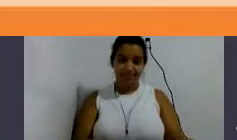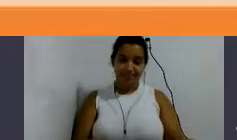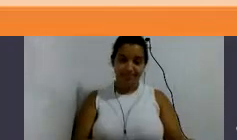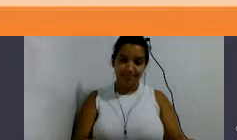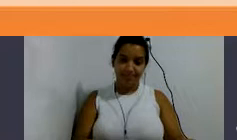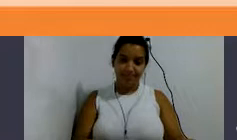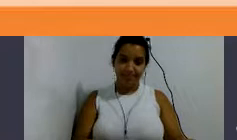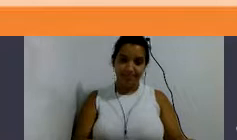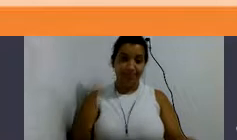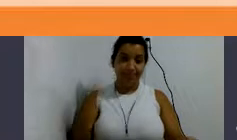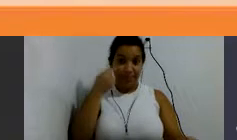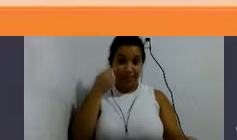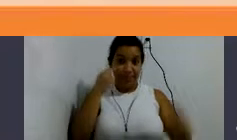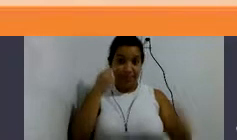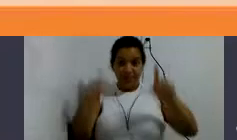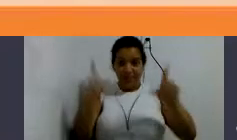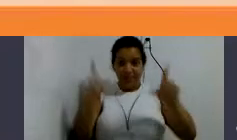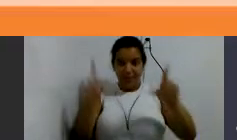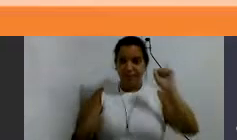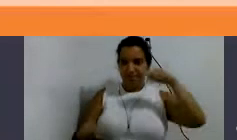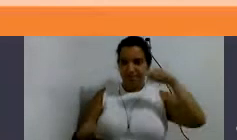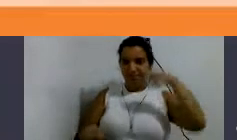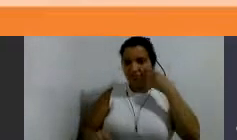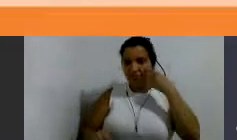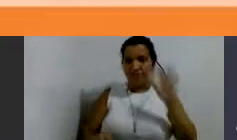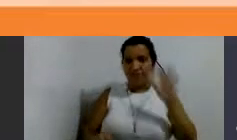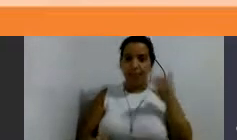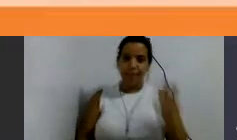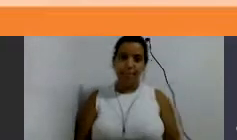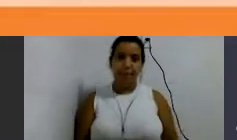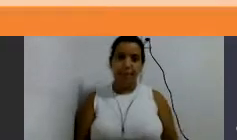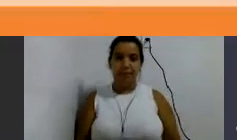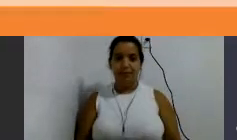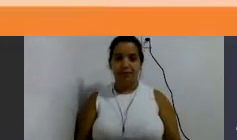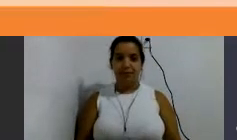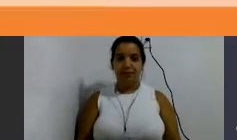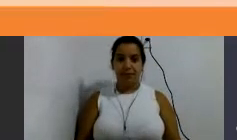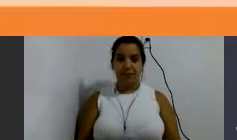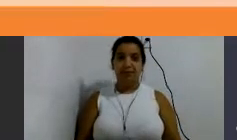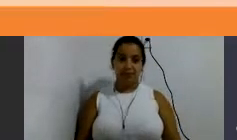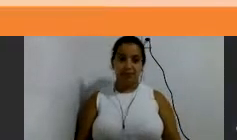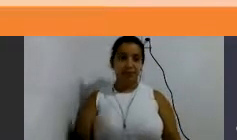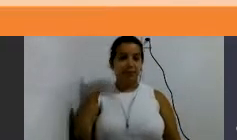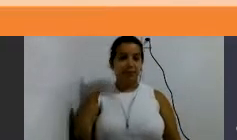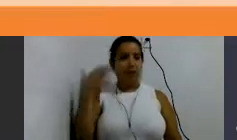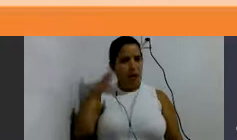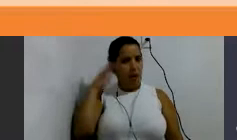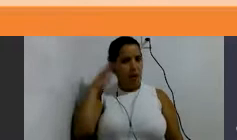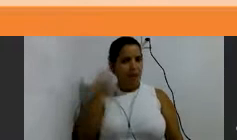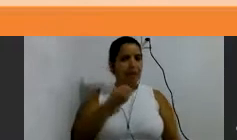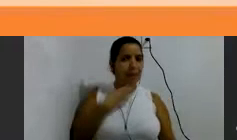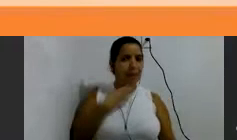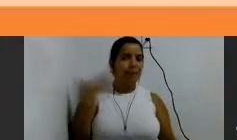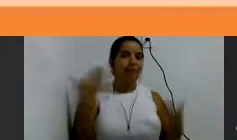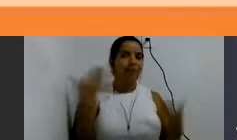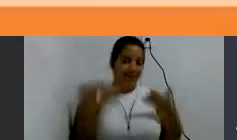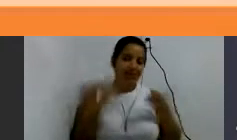Sim, pra mim tá ok. Sim. Também. Vocês estão conseguindo me ouvir direitinho, né? Agora sim.